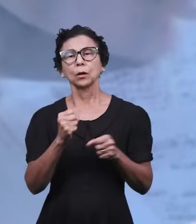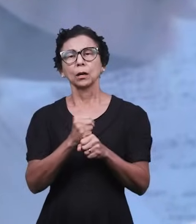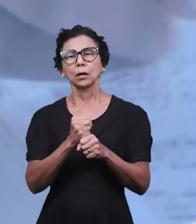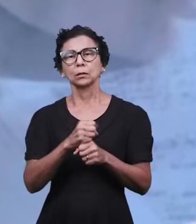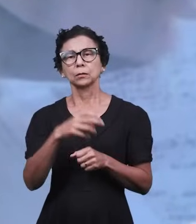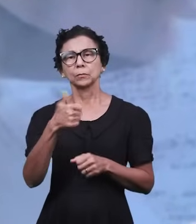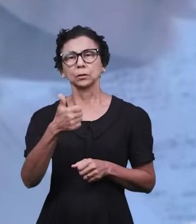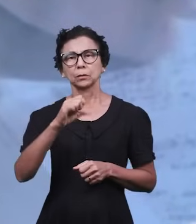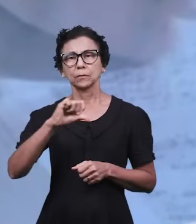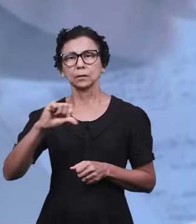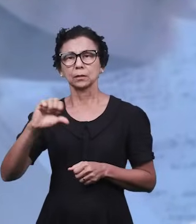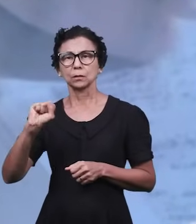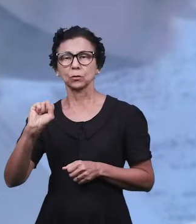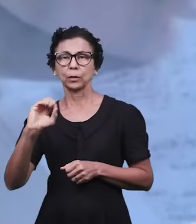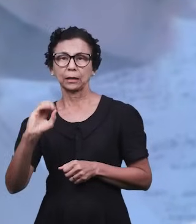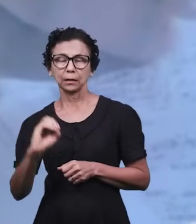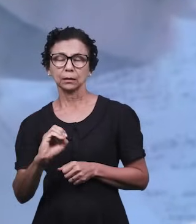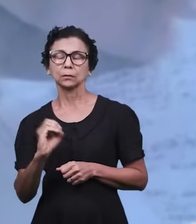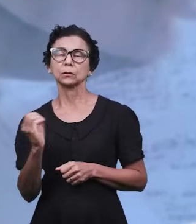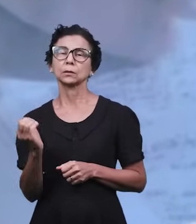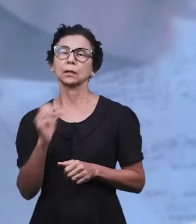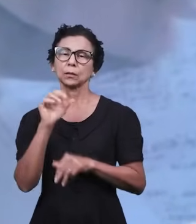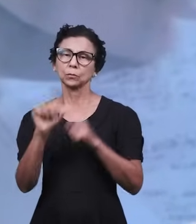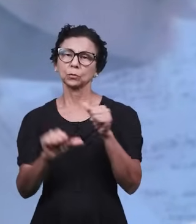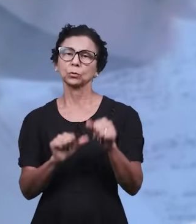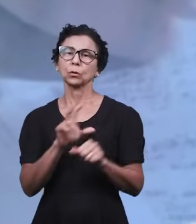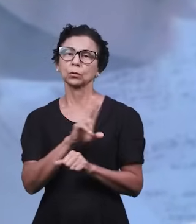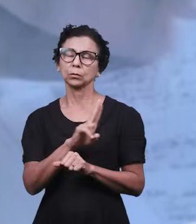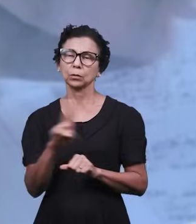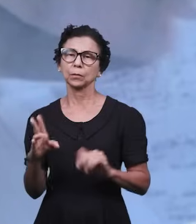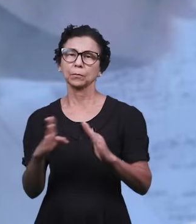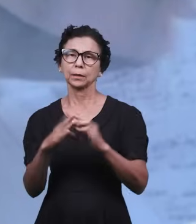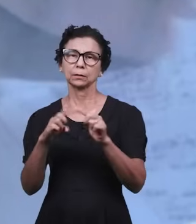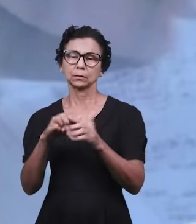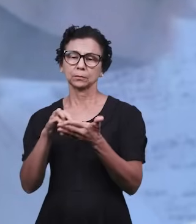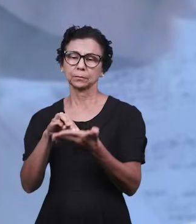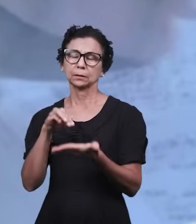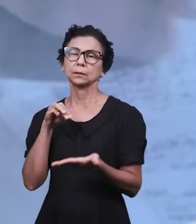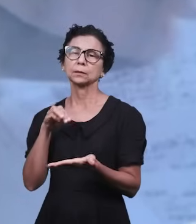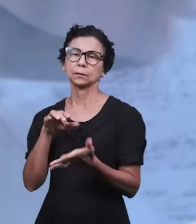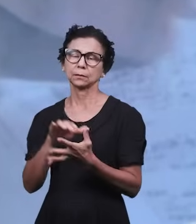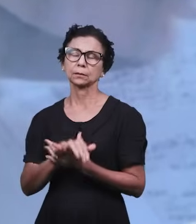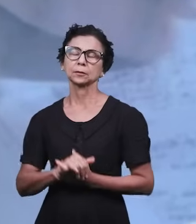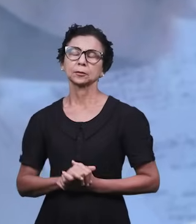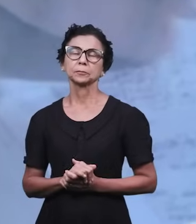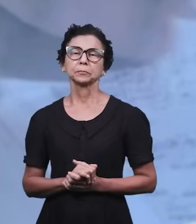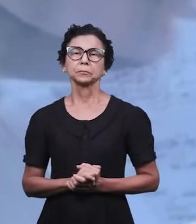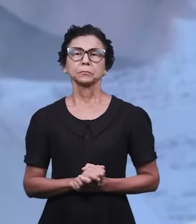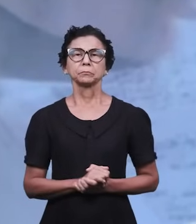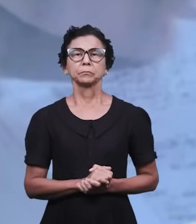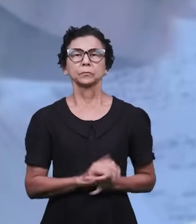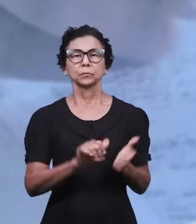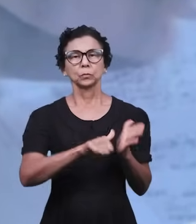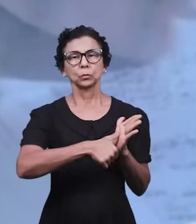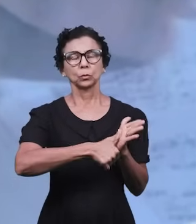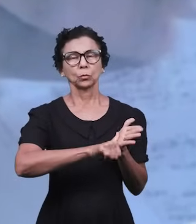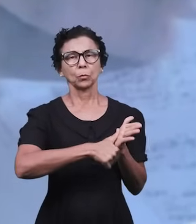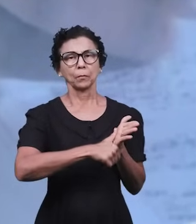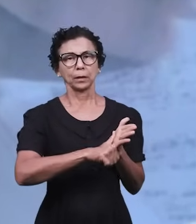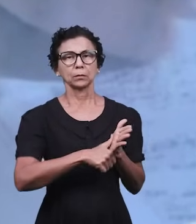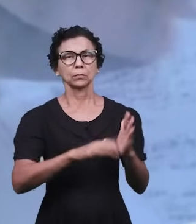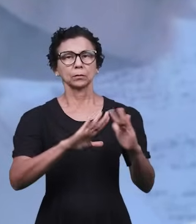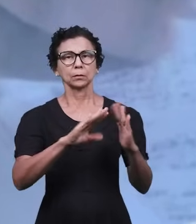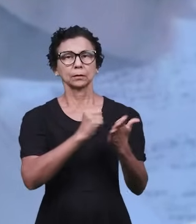de 80, foi o registro como Igreja Cristã Maranata. Esses são fatos que estão registrados no cartório, esse registro da